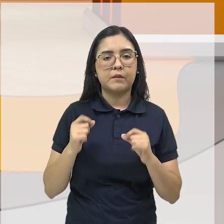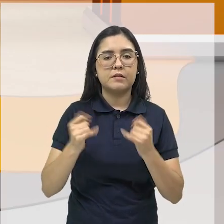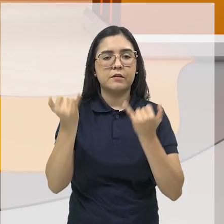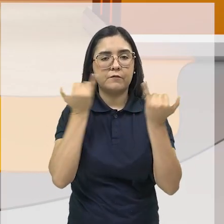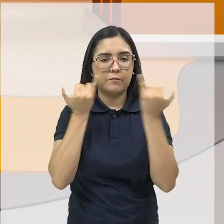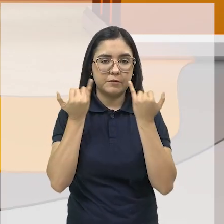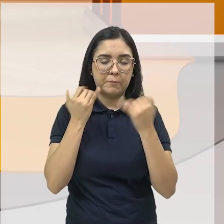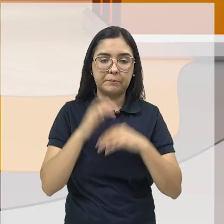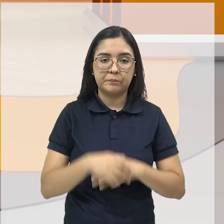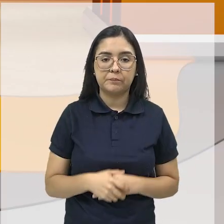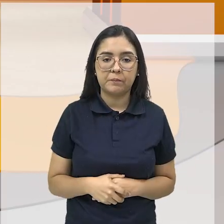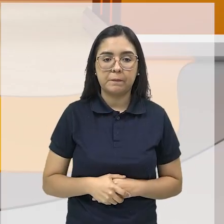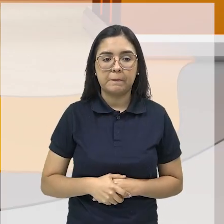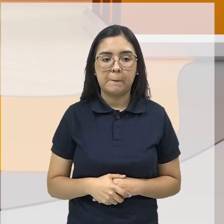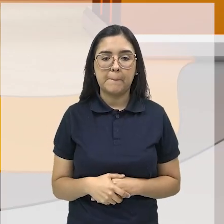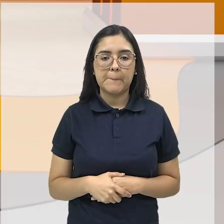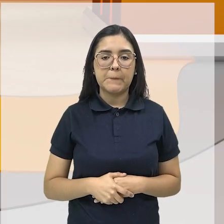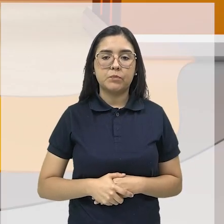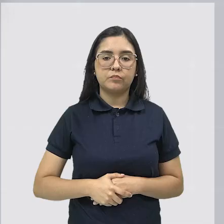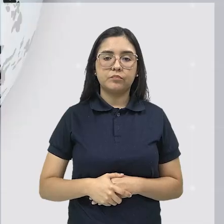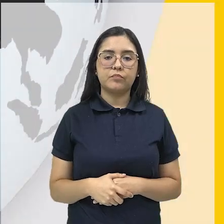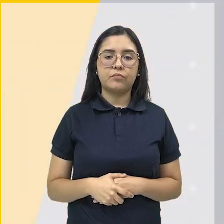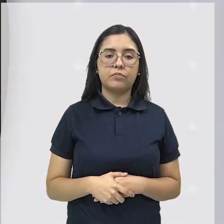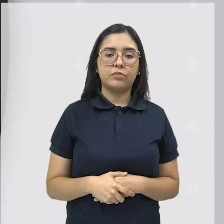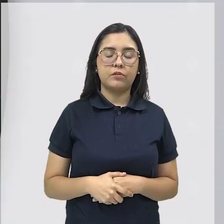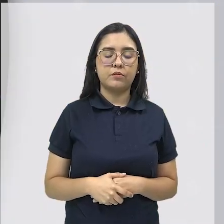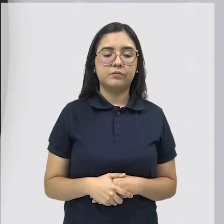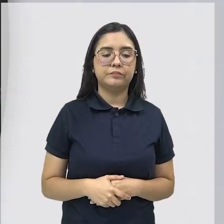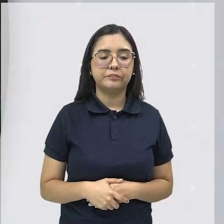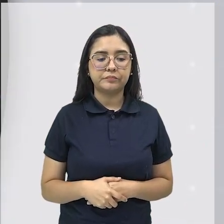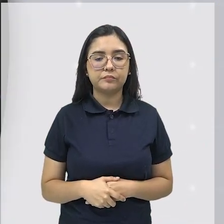informação até vocês. Vamos a ela.